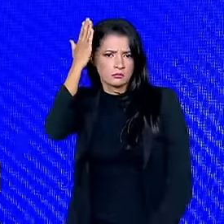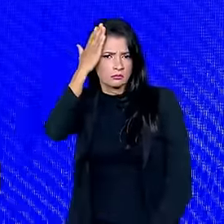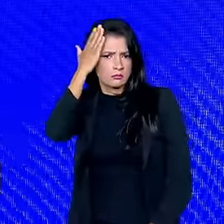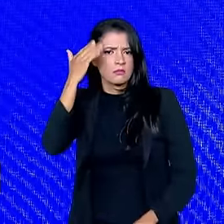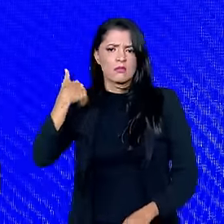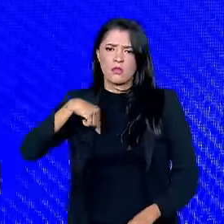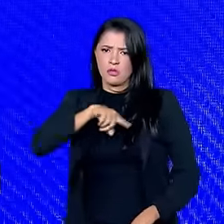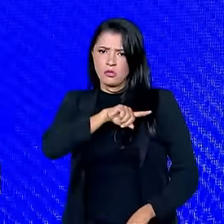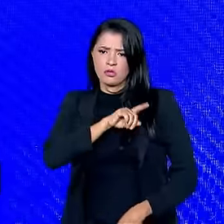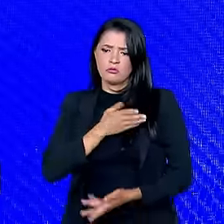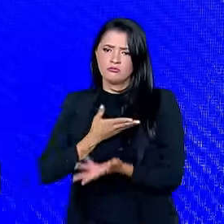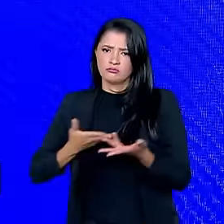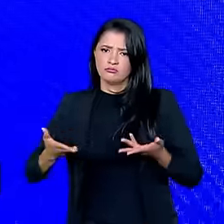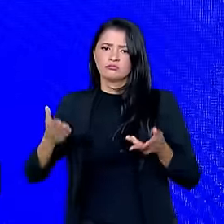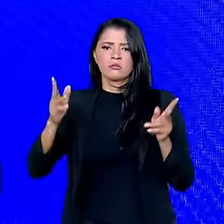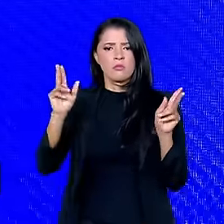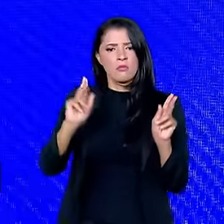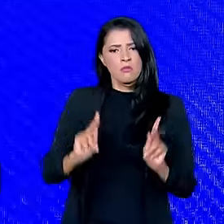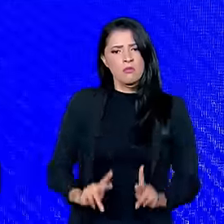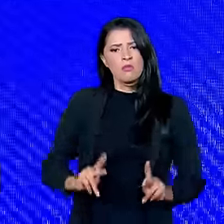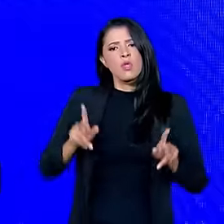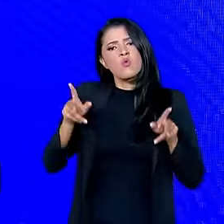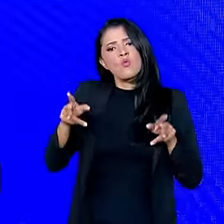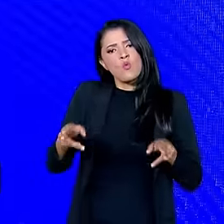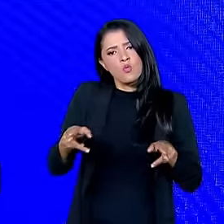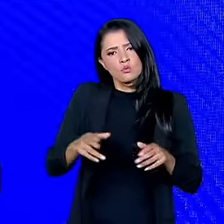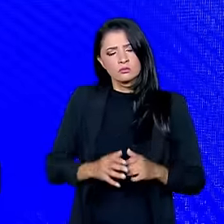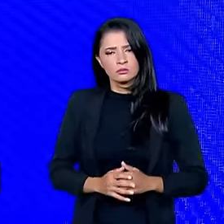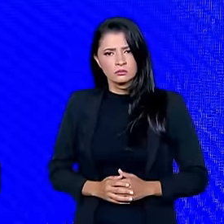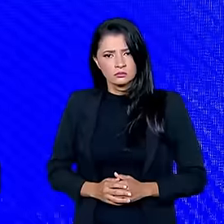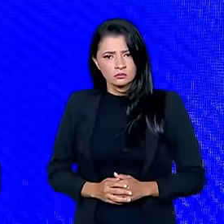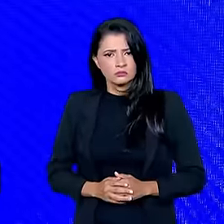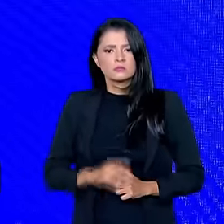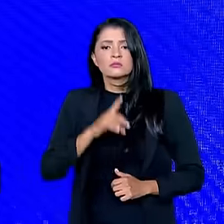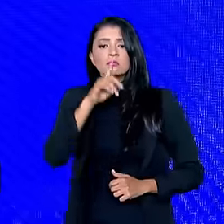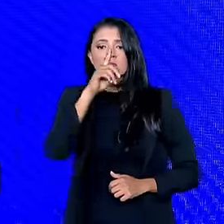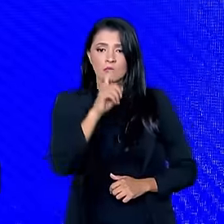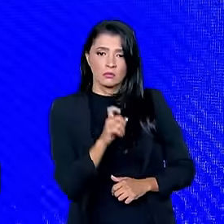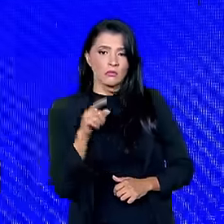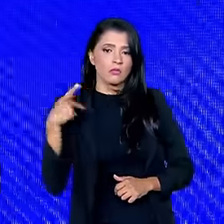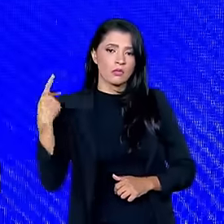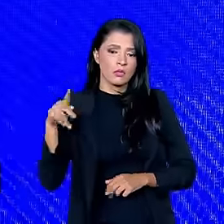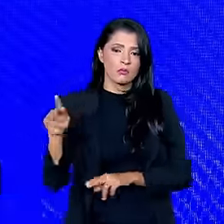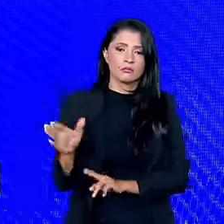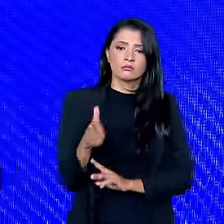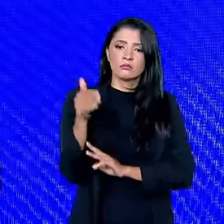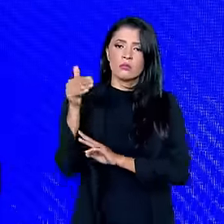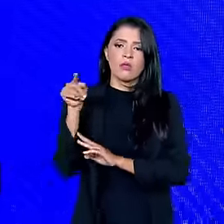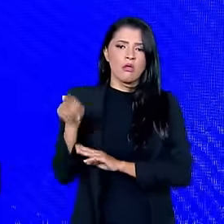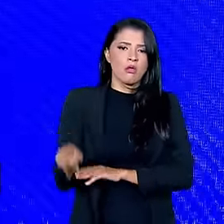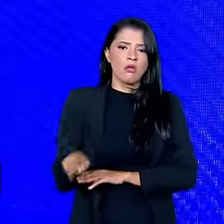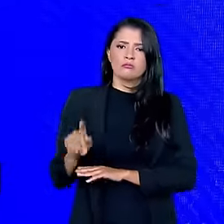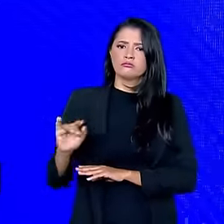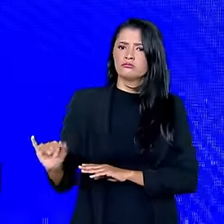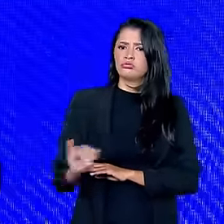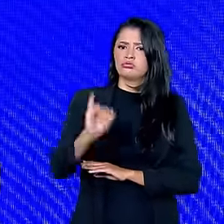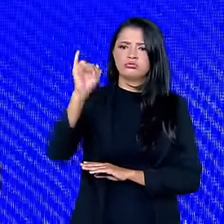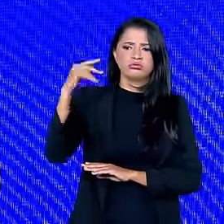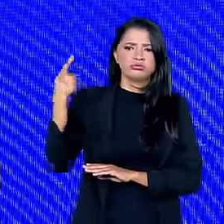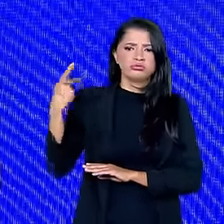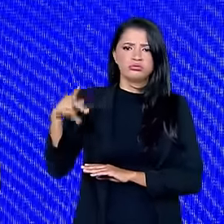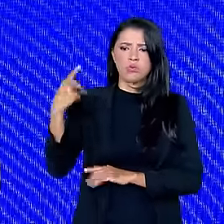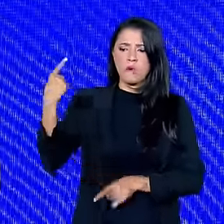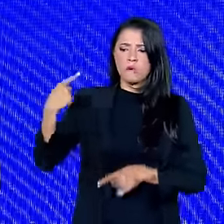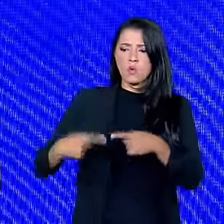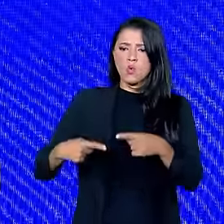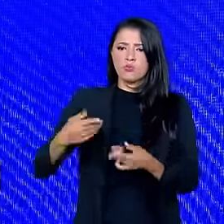nós compartilhamos a paz. O Catar é um ator diplomático relevante, graças à sua